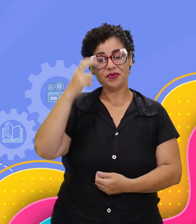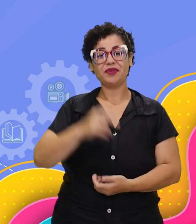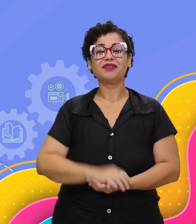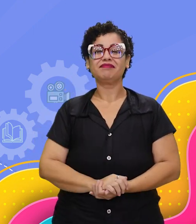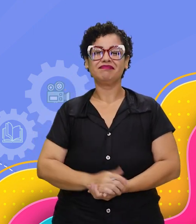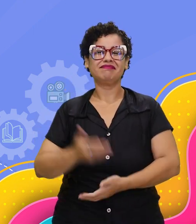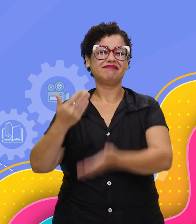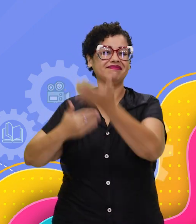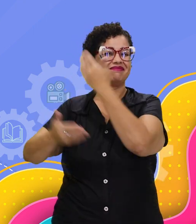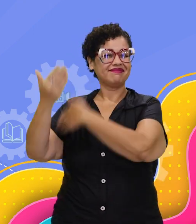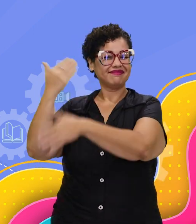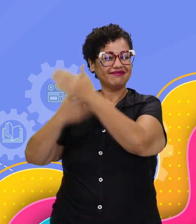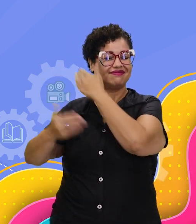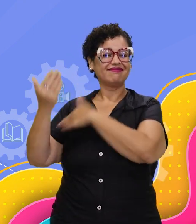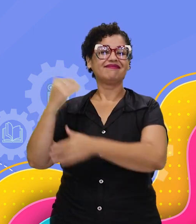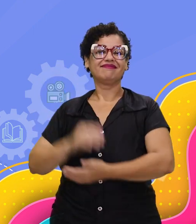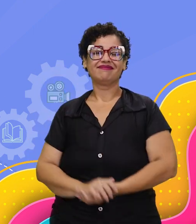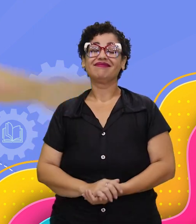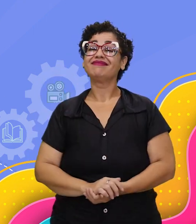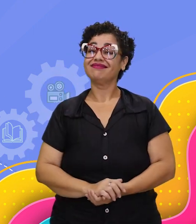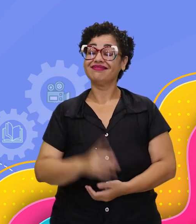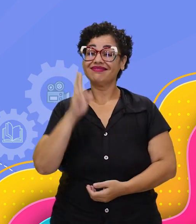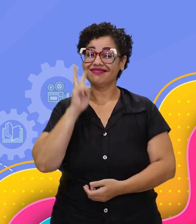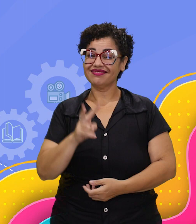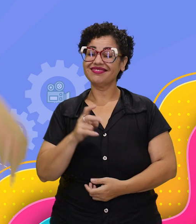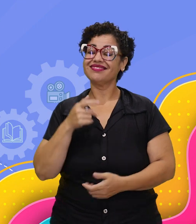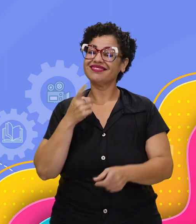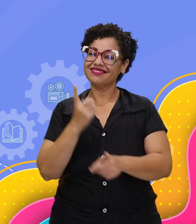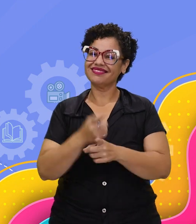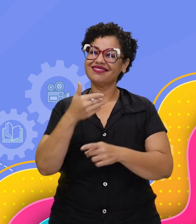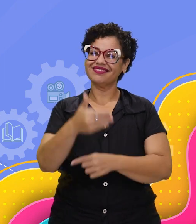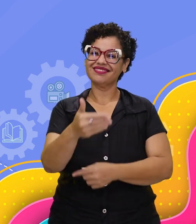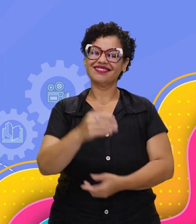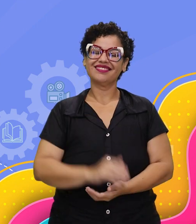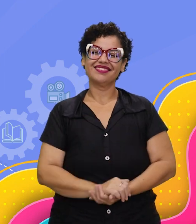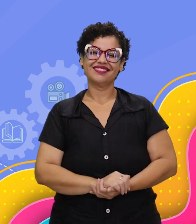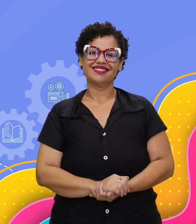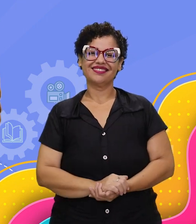épocas passadas. Fique por dentro e até mais!